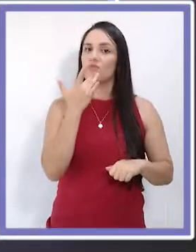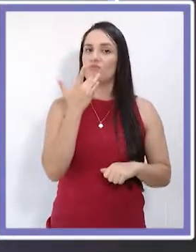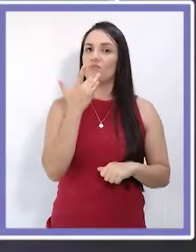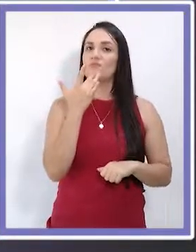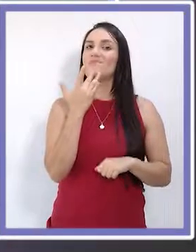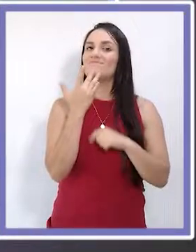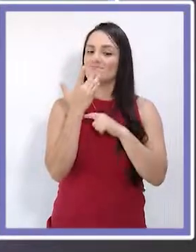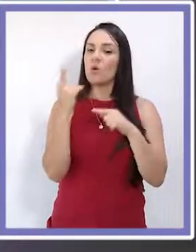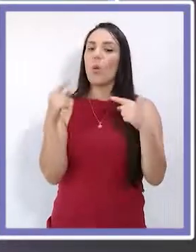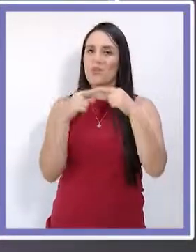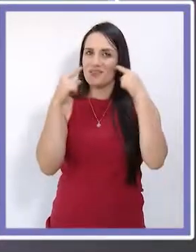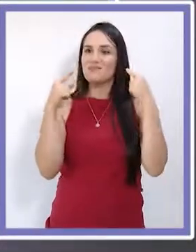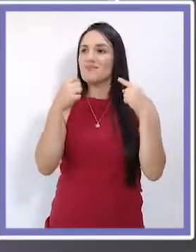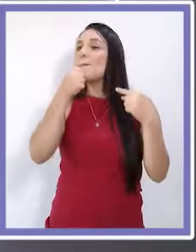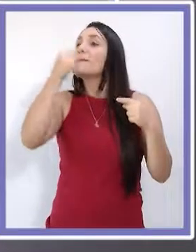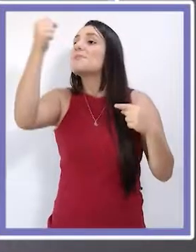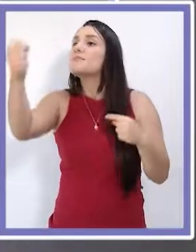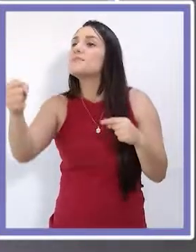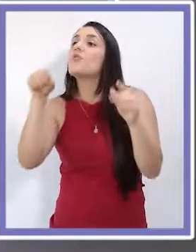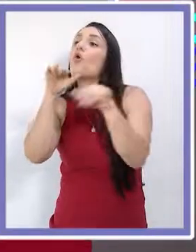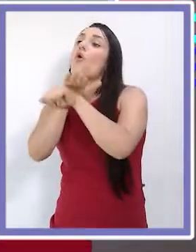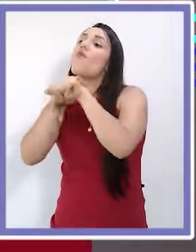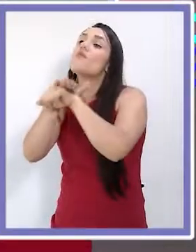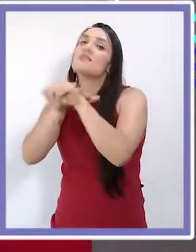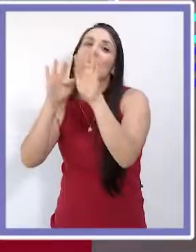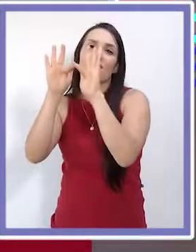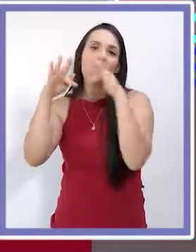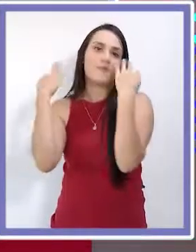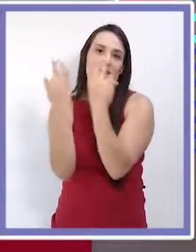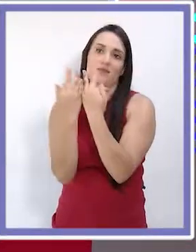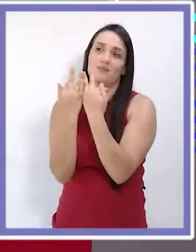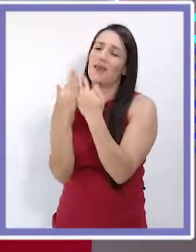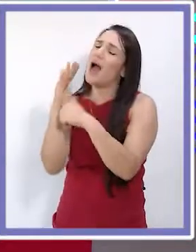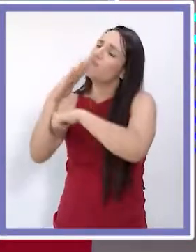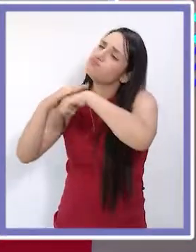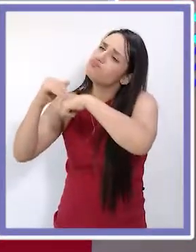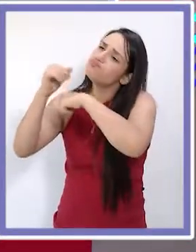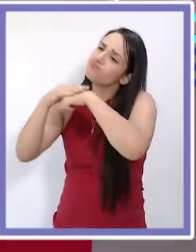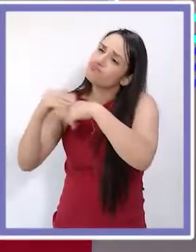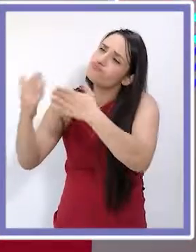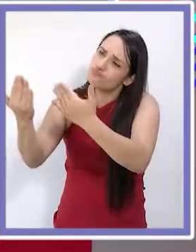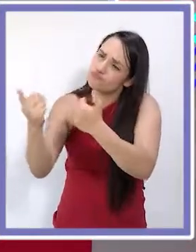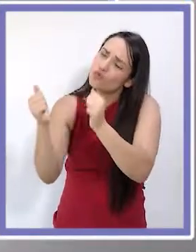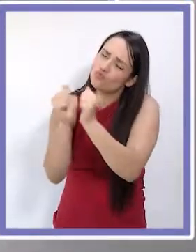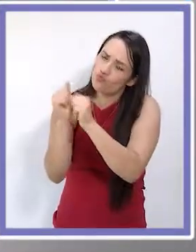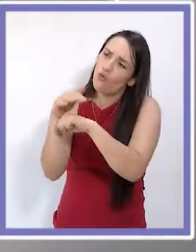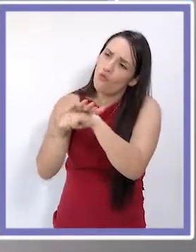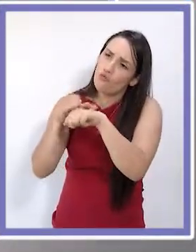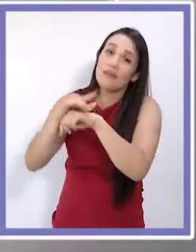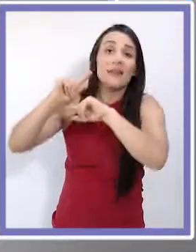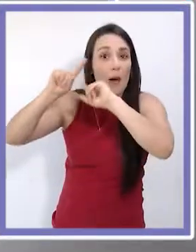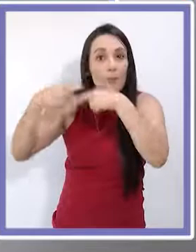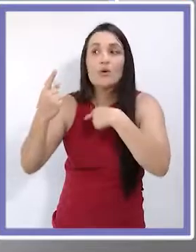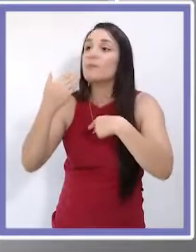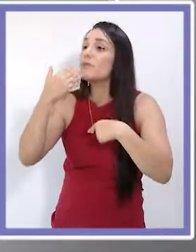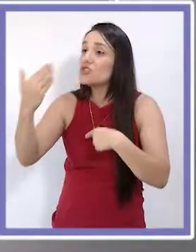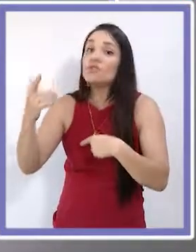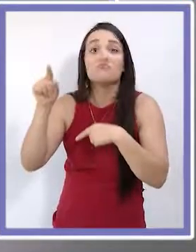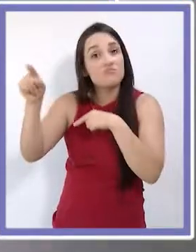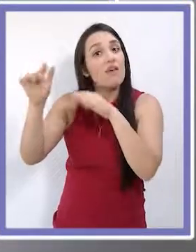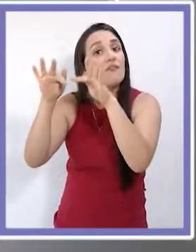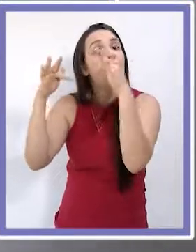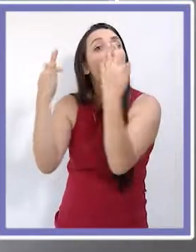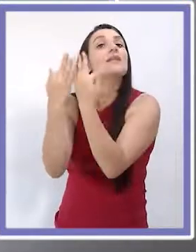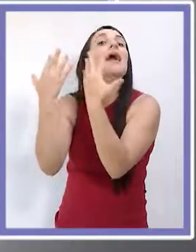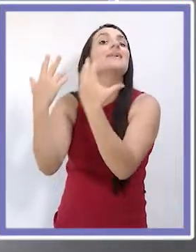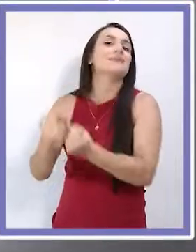de entrevistador. Né? Ele tem que ter um perfil para acolher aquela família e, posteriormente, solicitar a doação. Então,